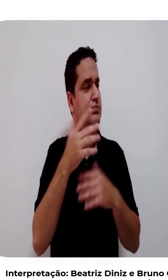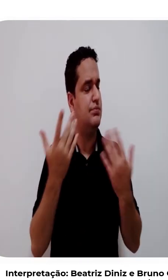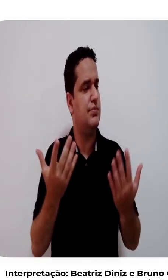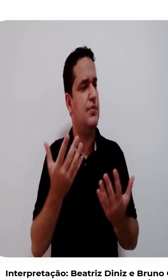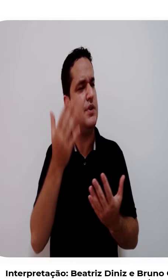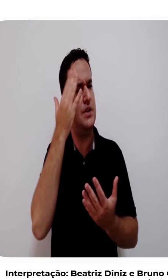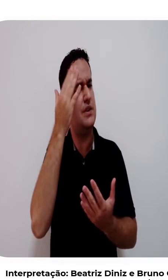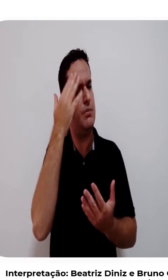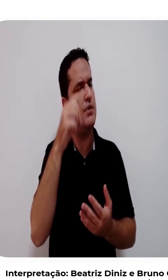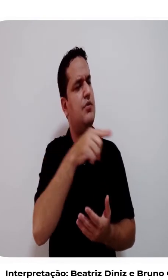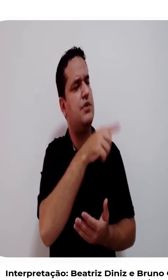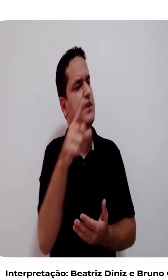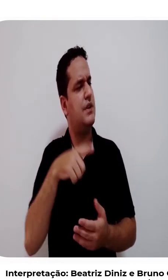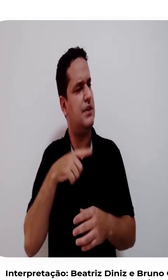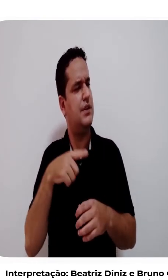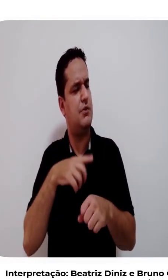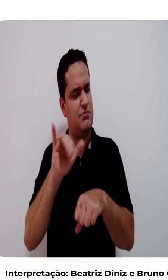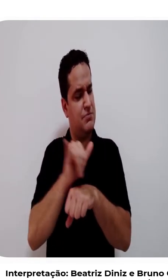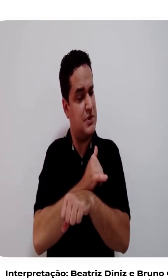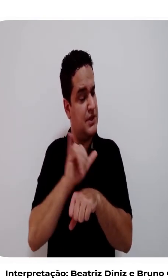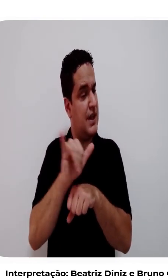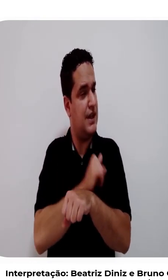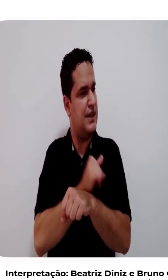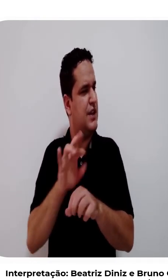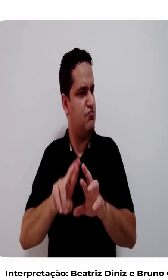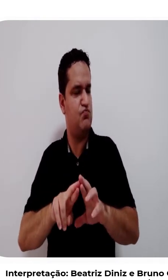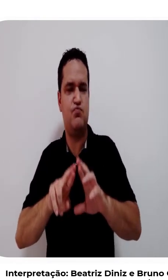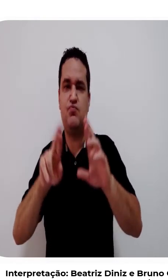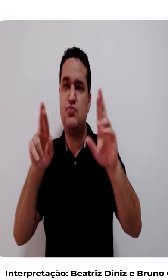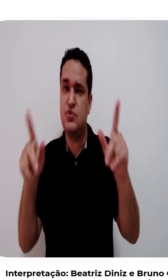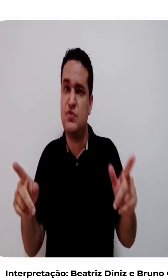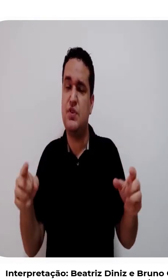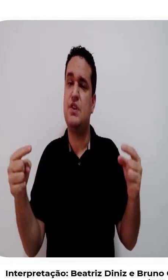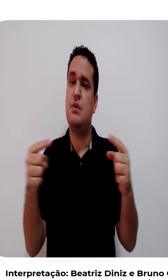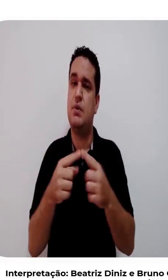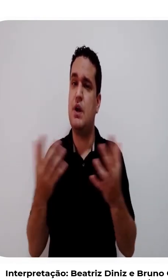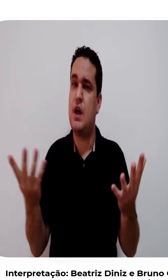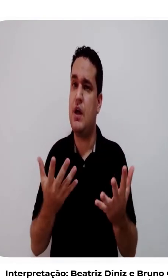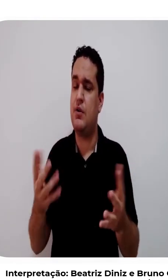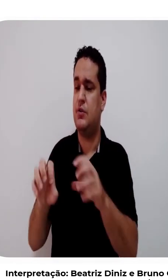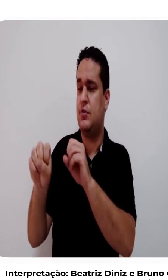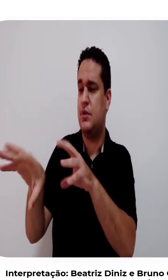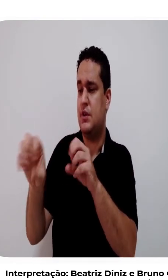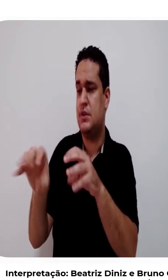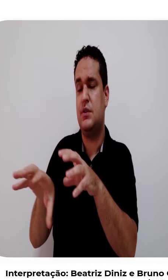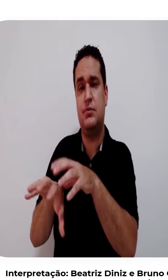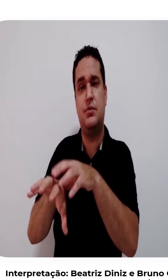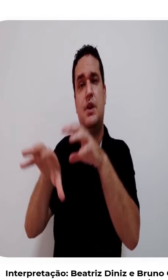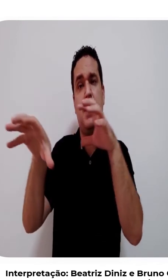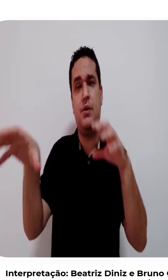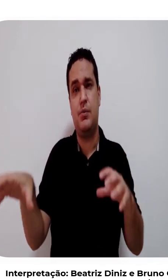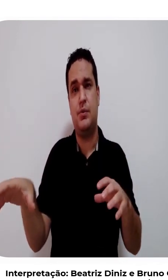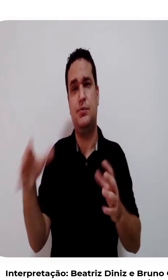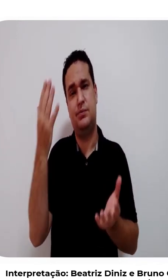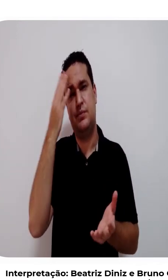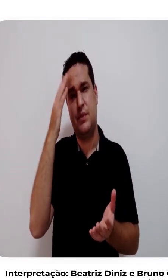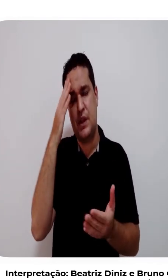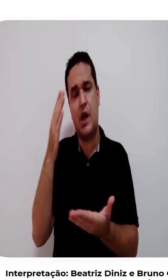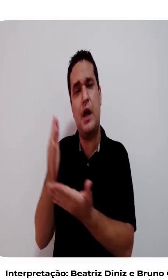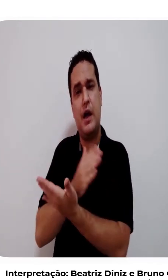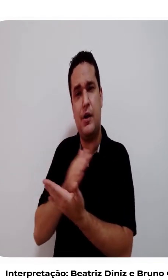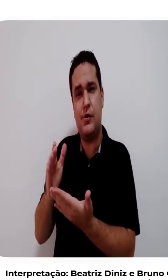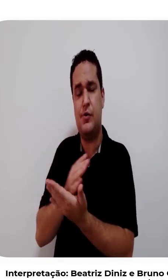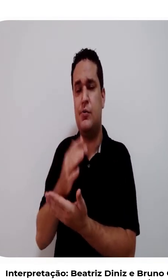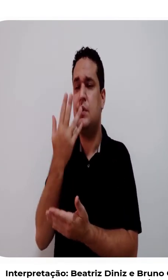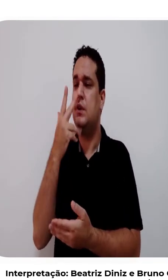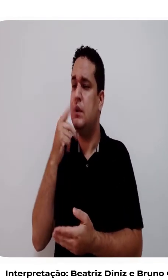estratégia diferenciada neste ensino remoto com as crianças, aquelas que precisam de alguma atenção especial ou que